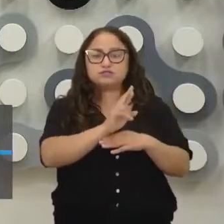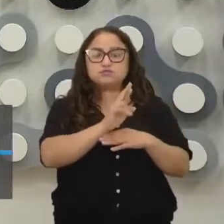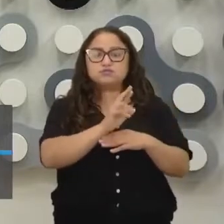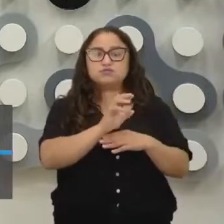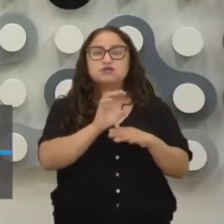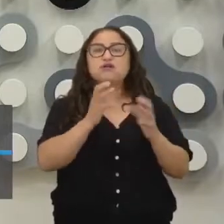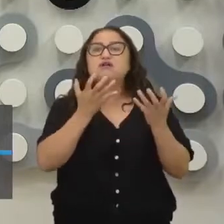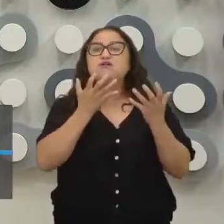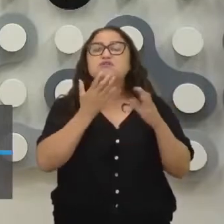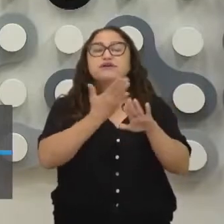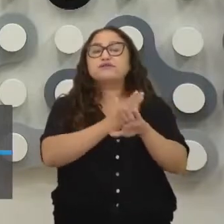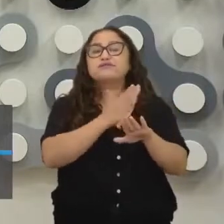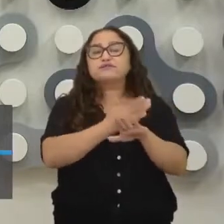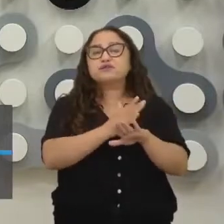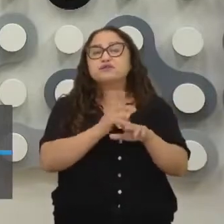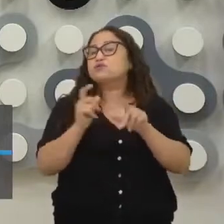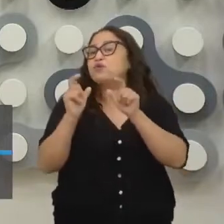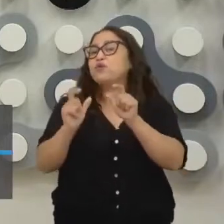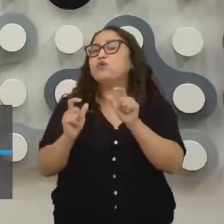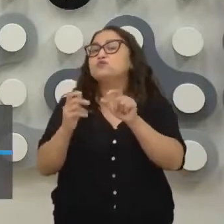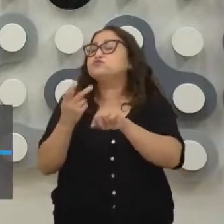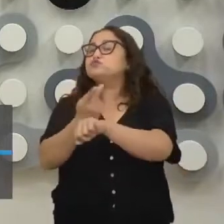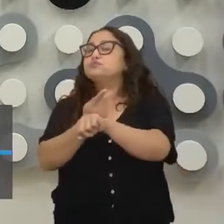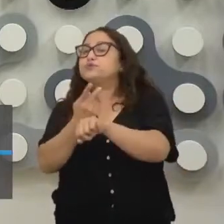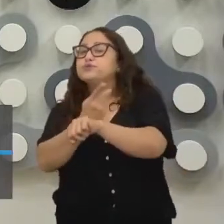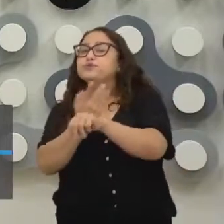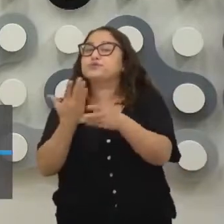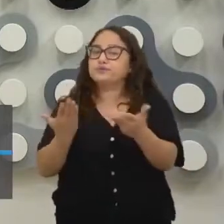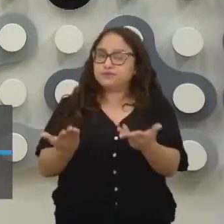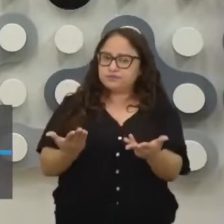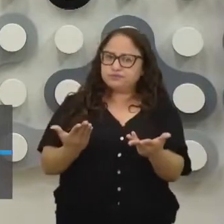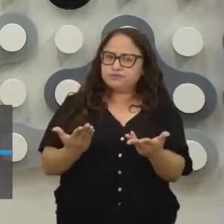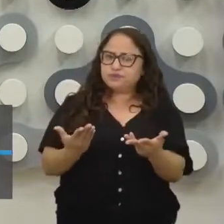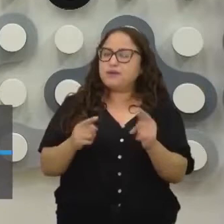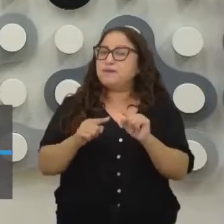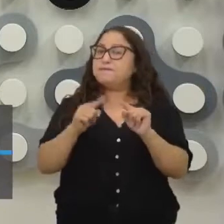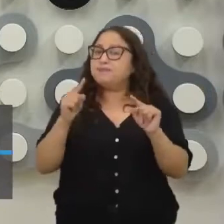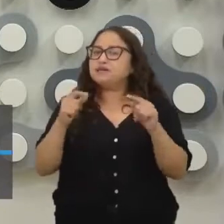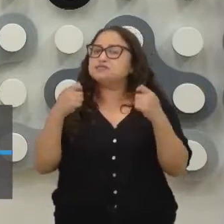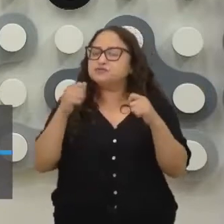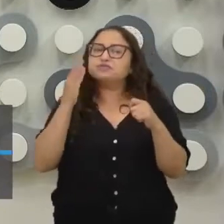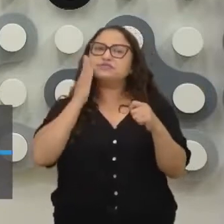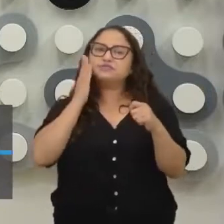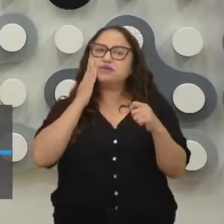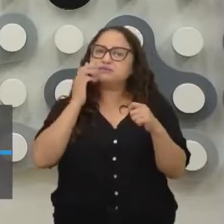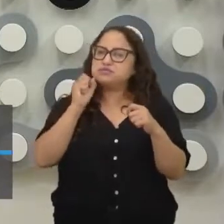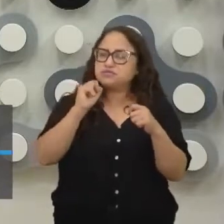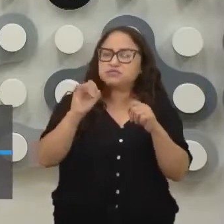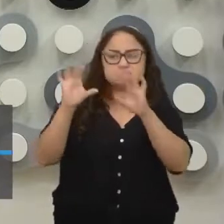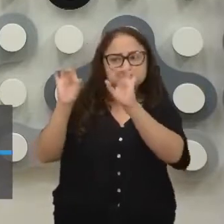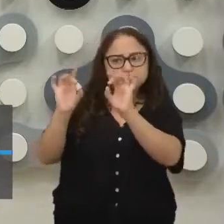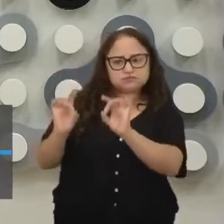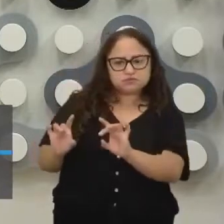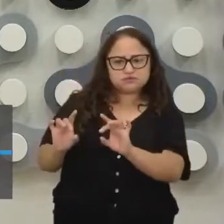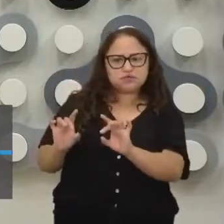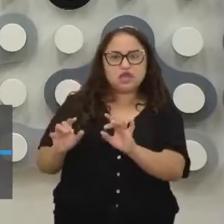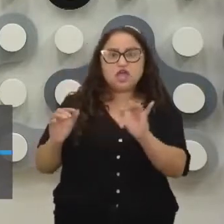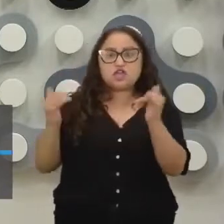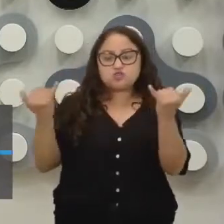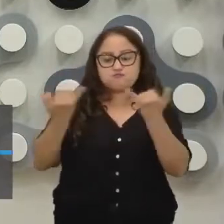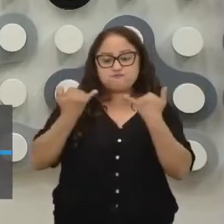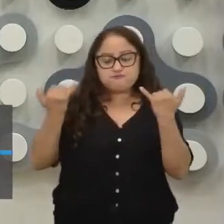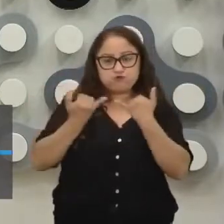saber sobre treino. Então, eu procuro sobre ele e aí você especifica mesmo, é para me informar